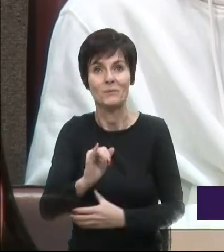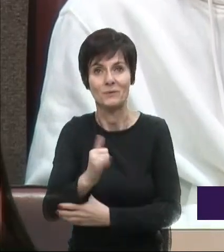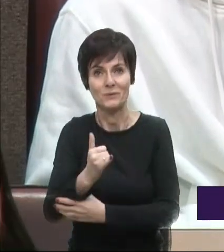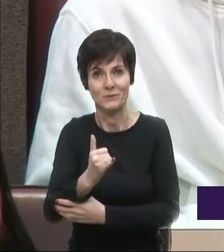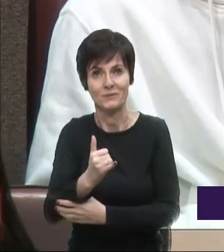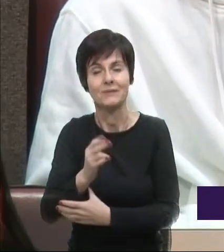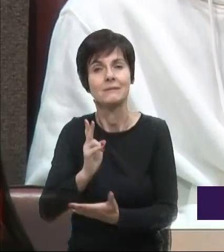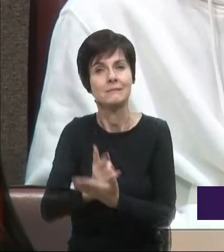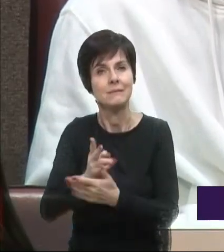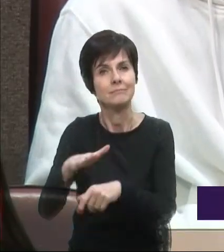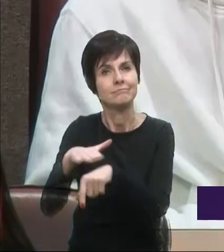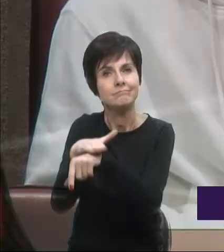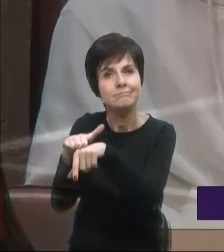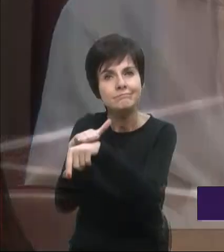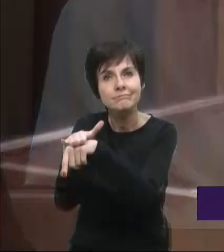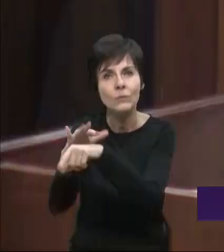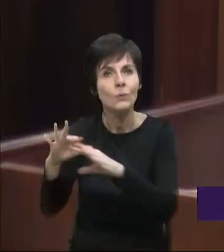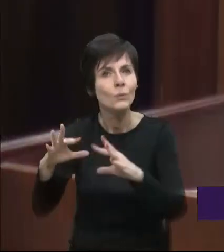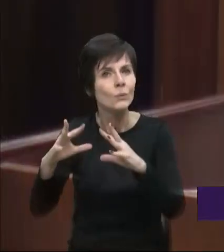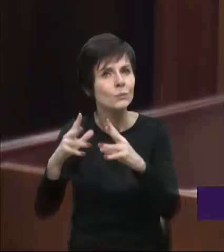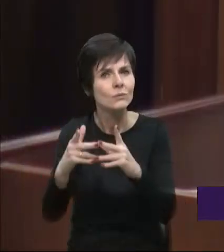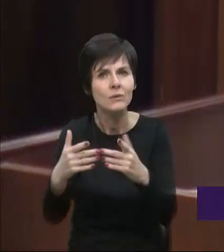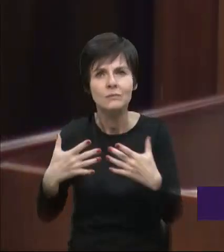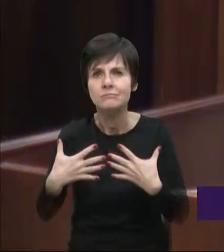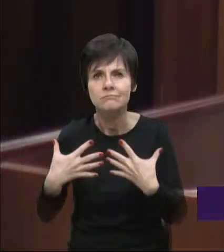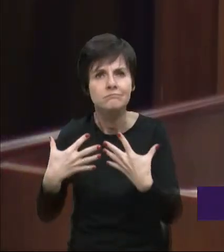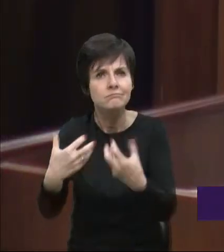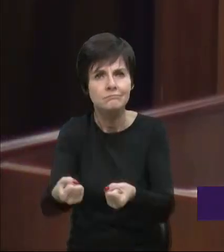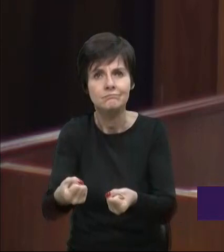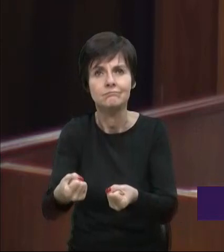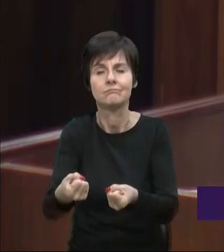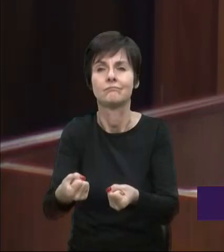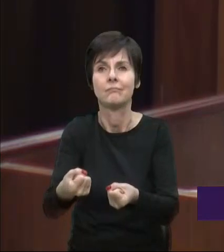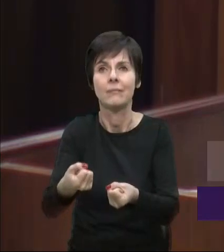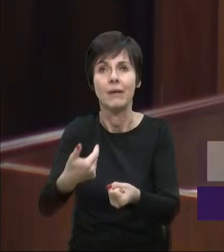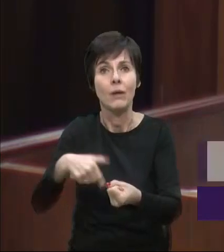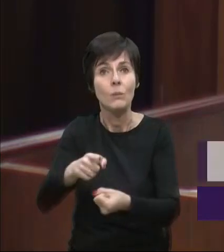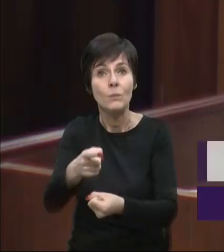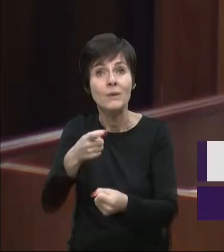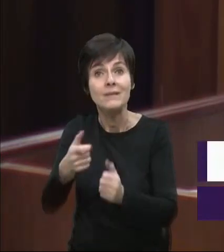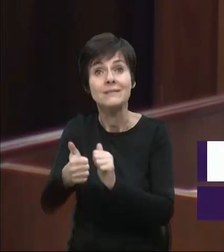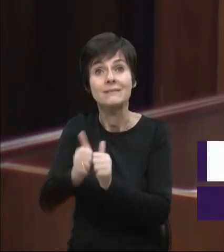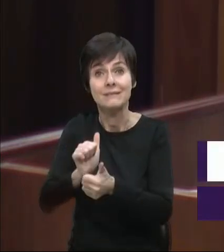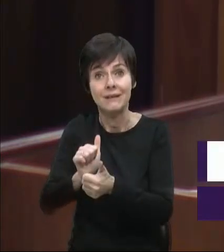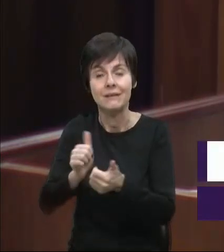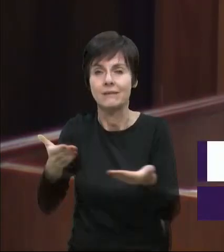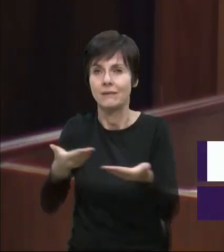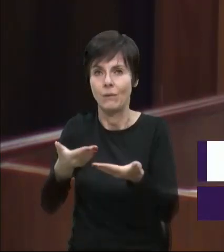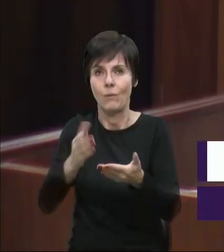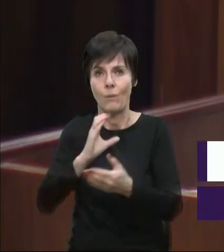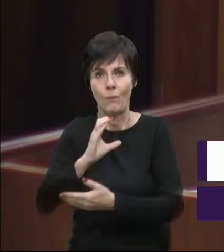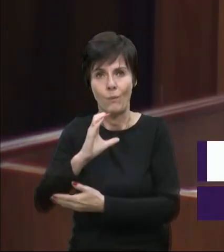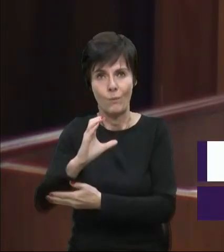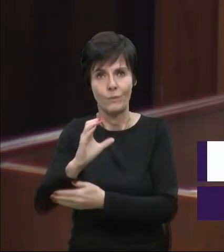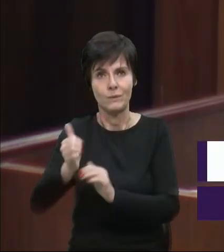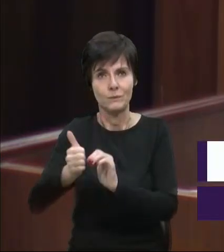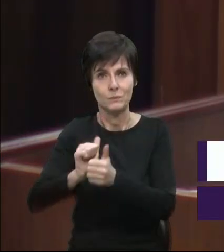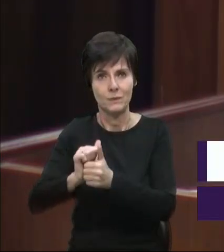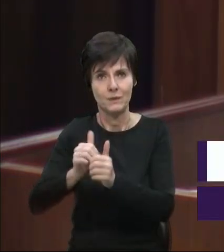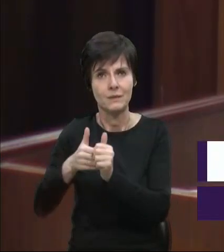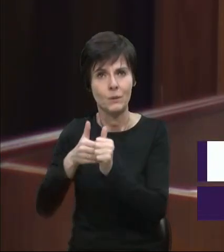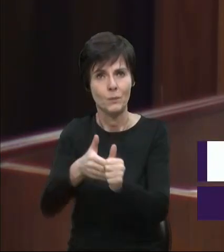quando a gente conversou, todas foram muito prestativas. Eu, como ex-atleta e hoje coordenadora, eu acompanho